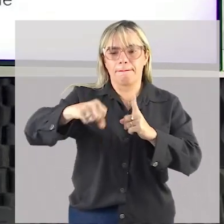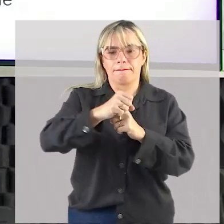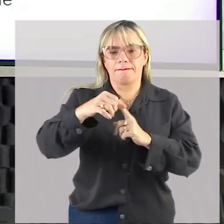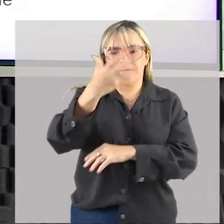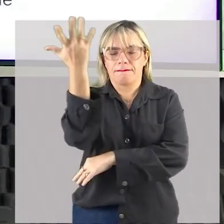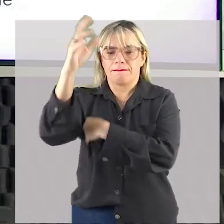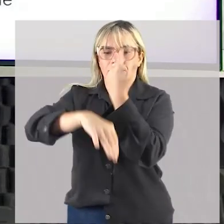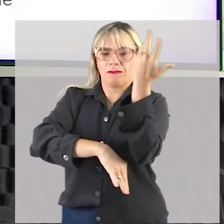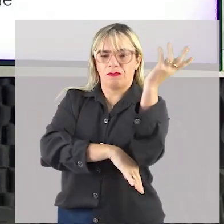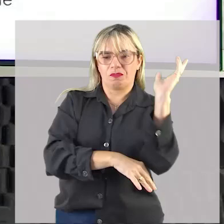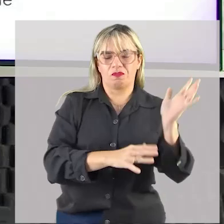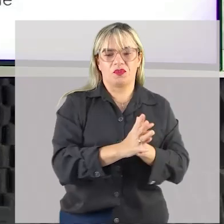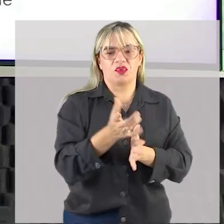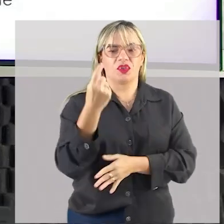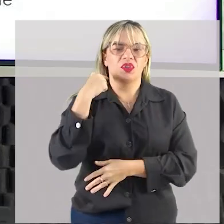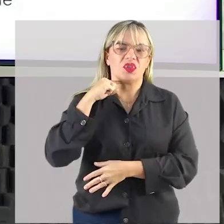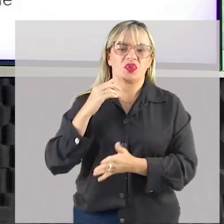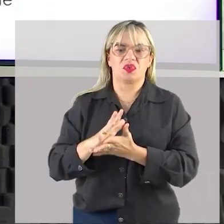lixo produzido.